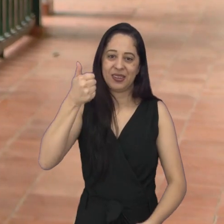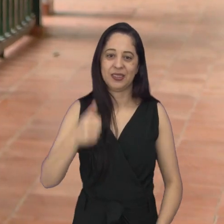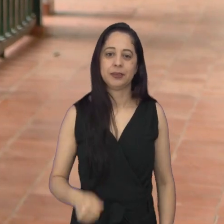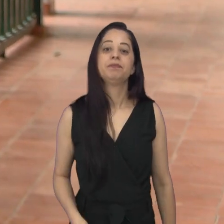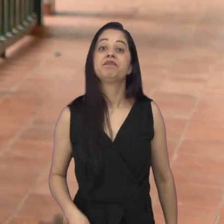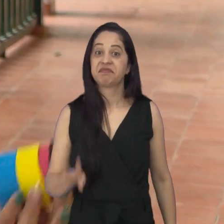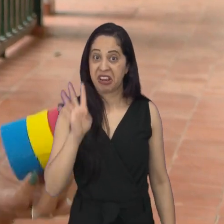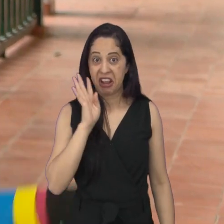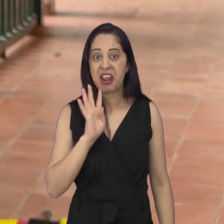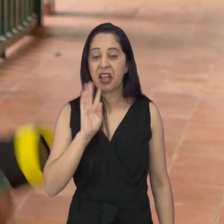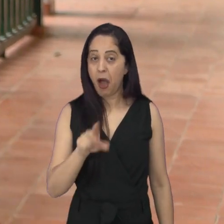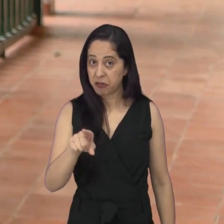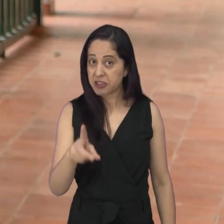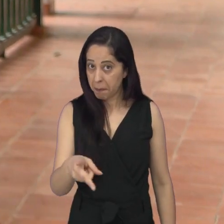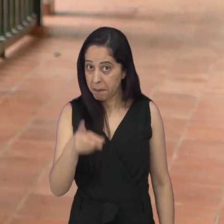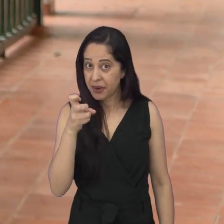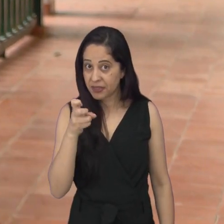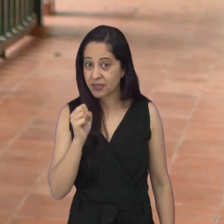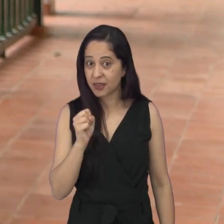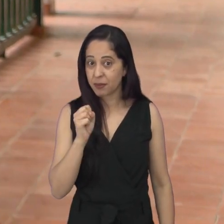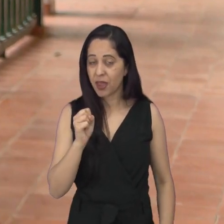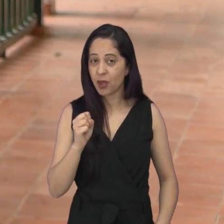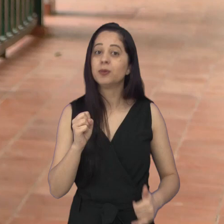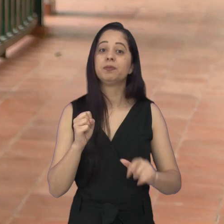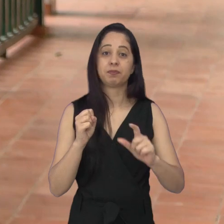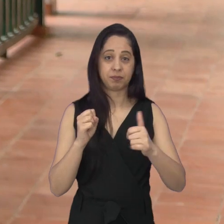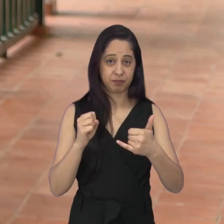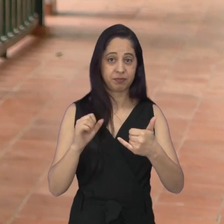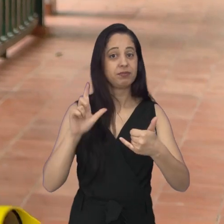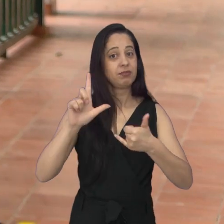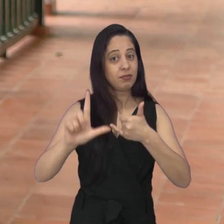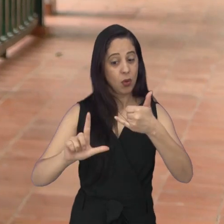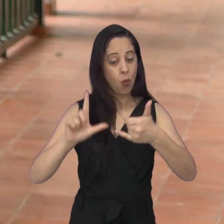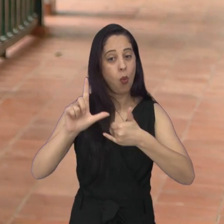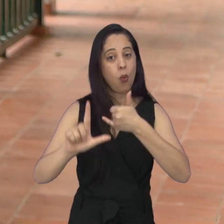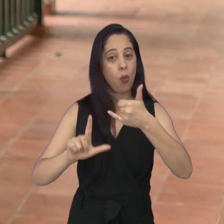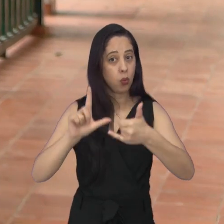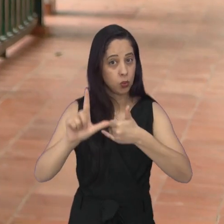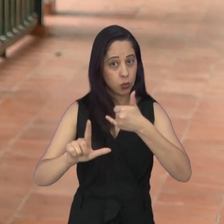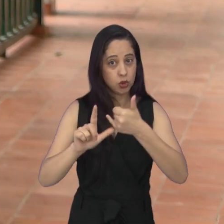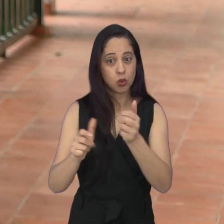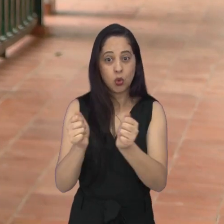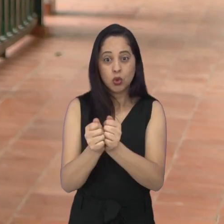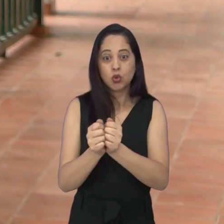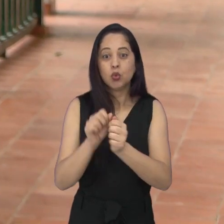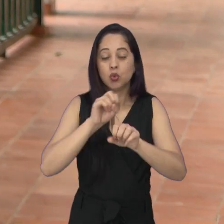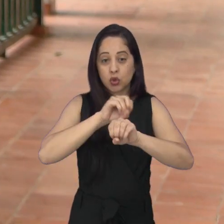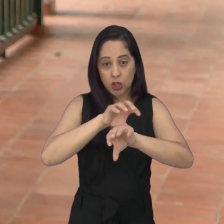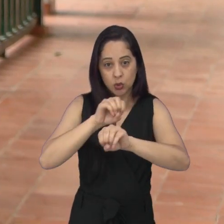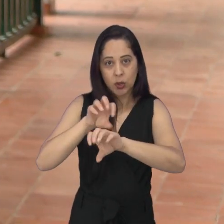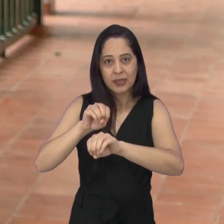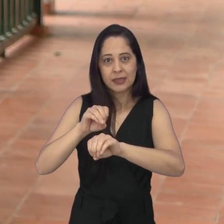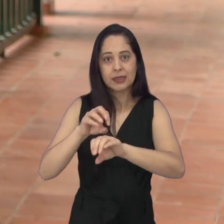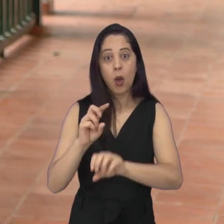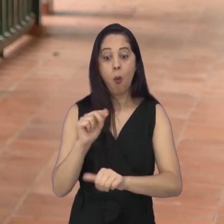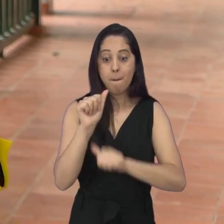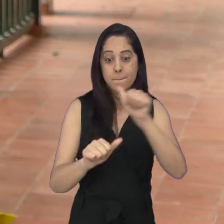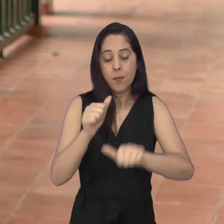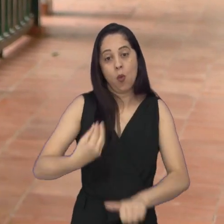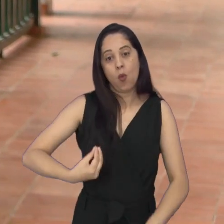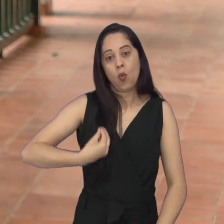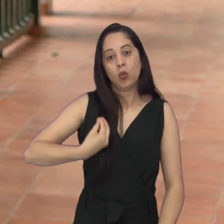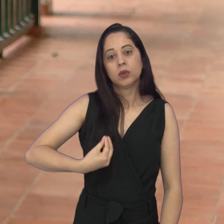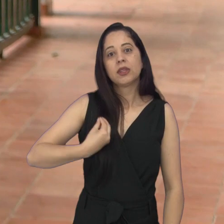né, gente? Vocês puderam observar que o lúdico trabalhado na educação, ele pode transformar vidas.